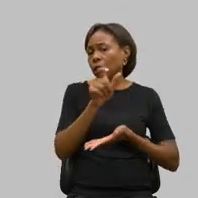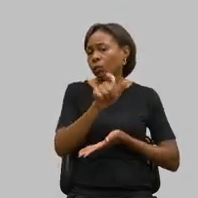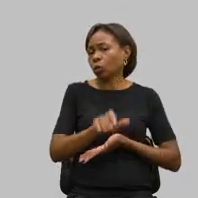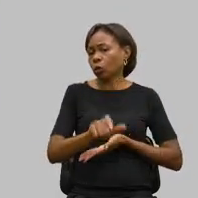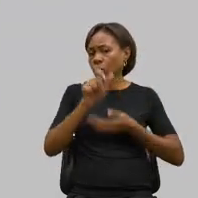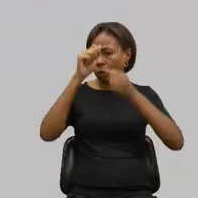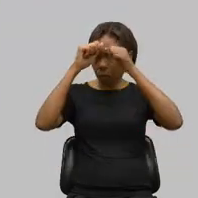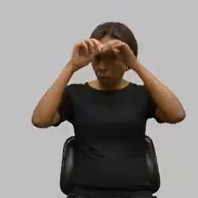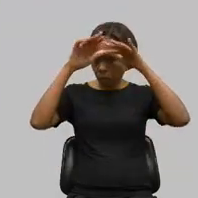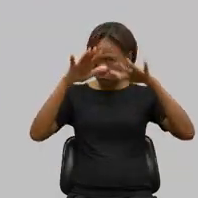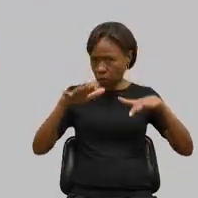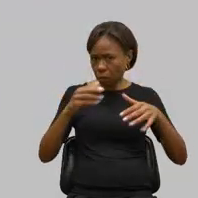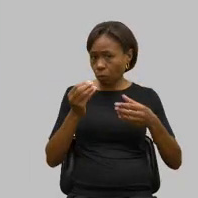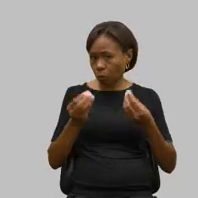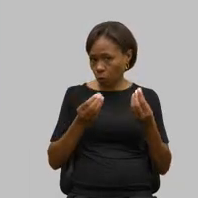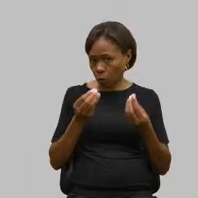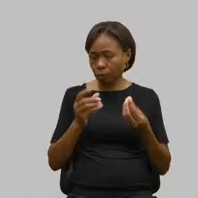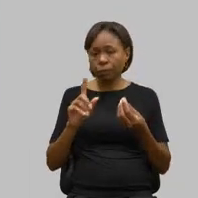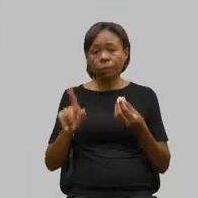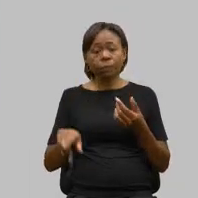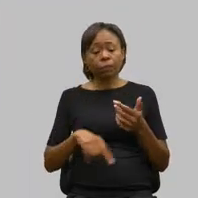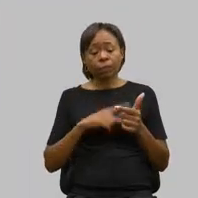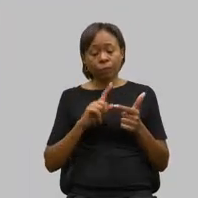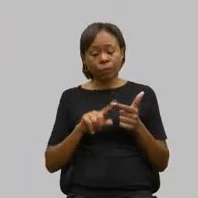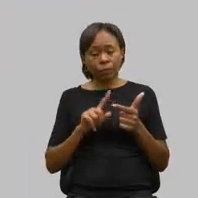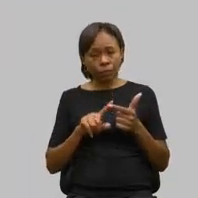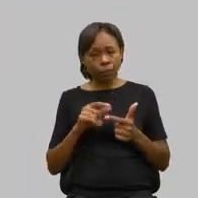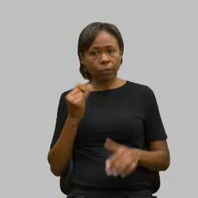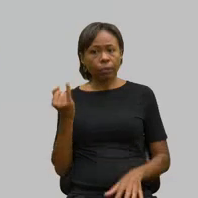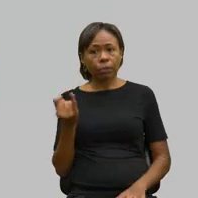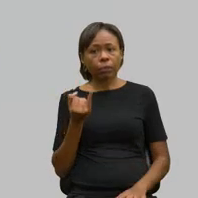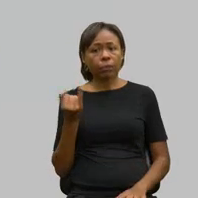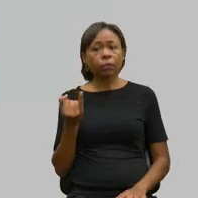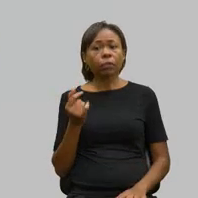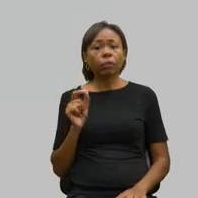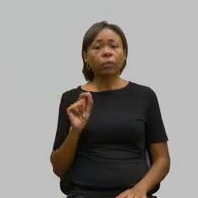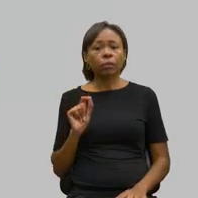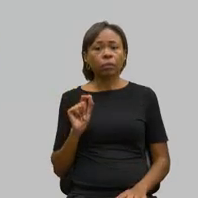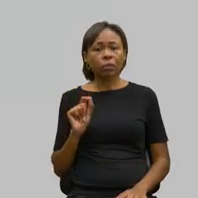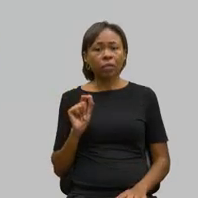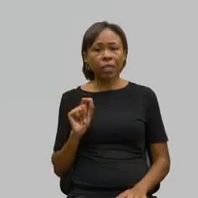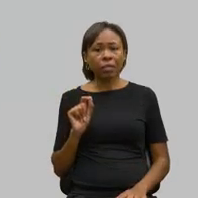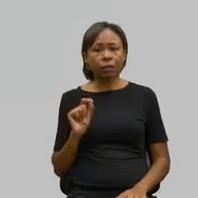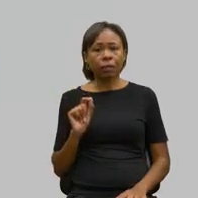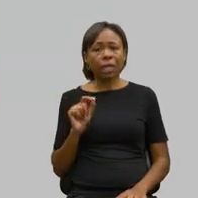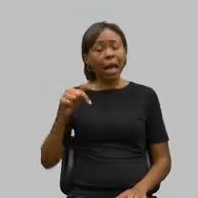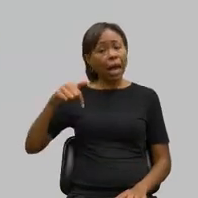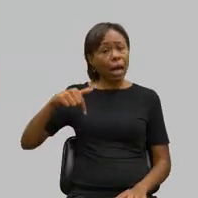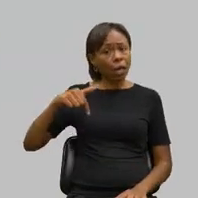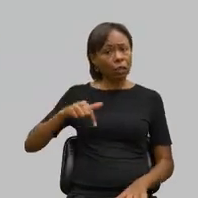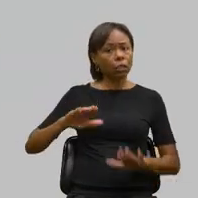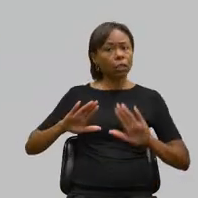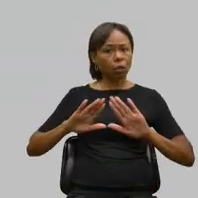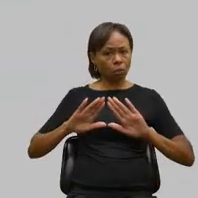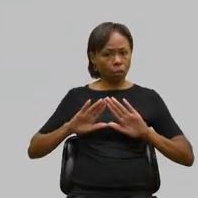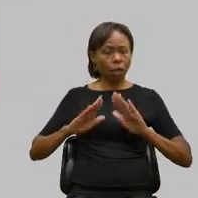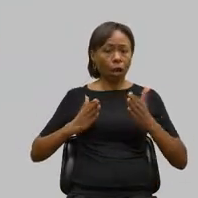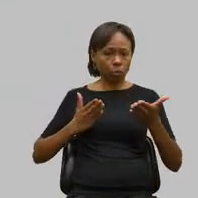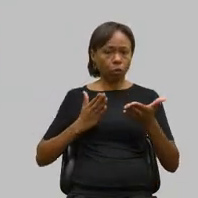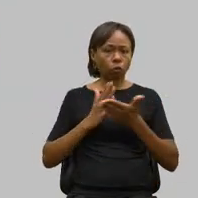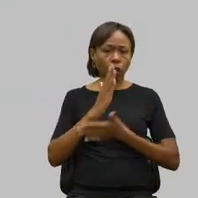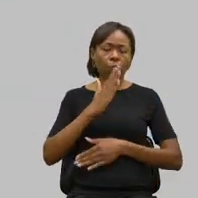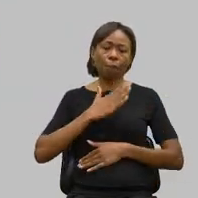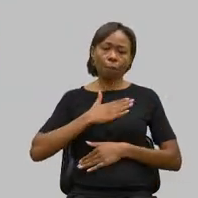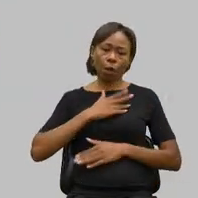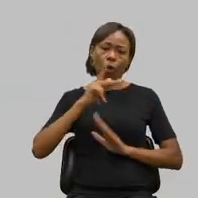Outro importante fator, por unanimidade, nessa casa, foi aprovado o meu projeto de